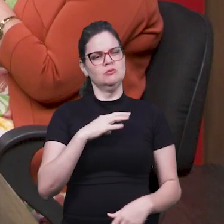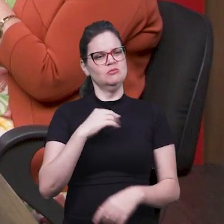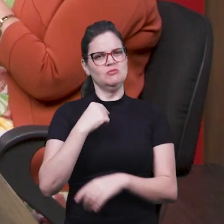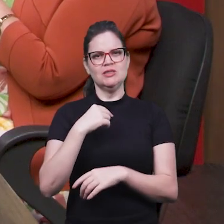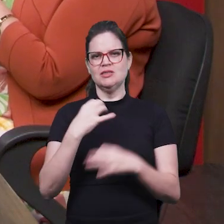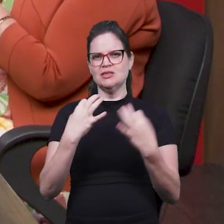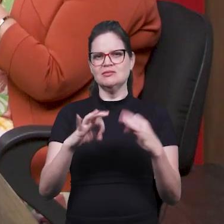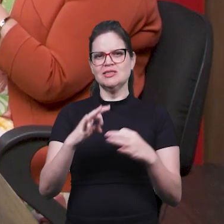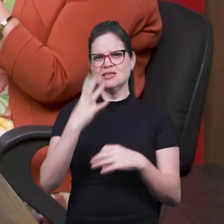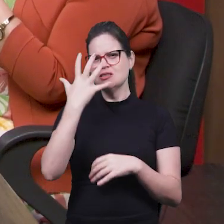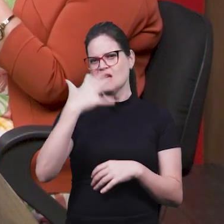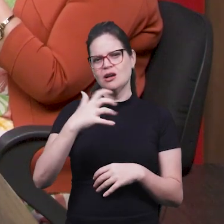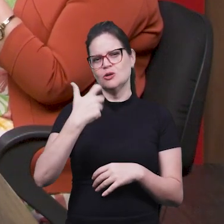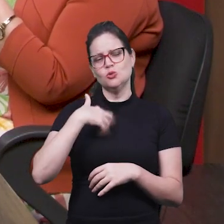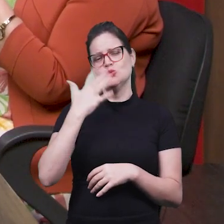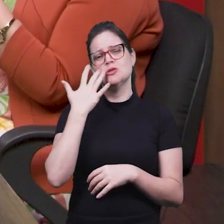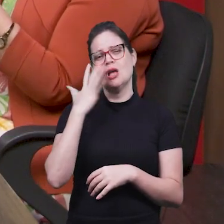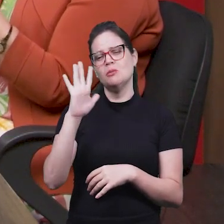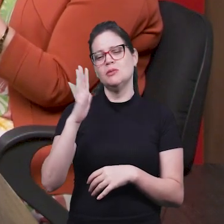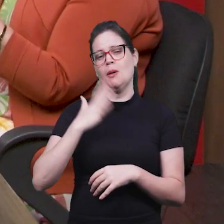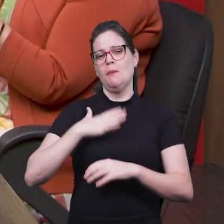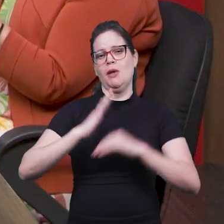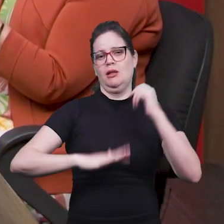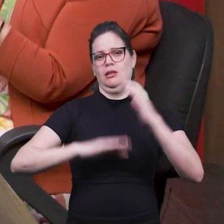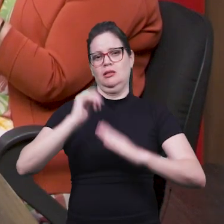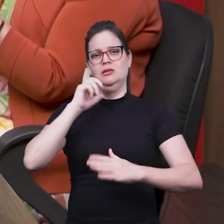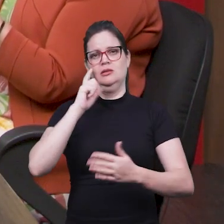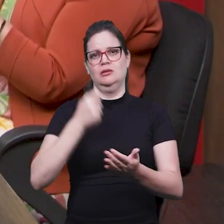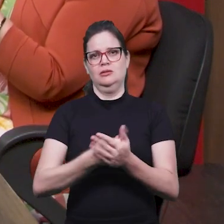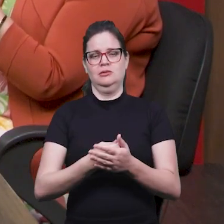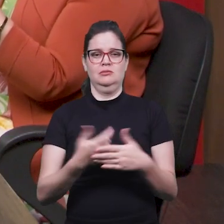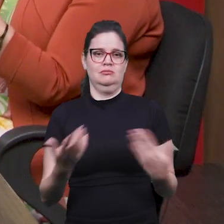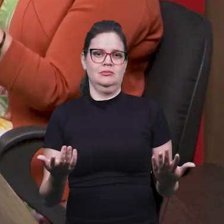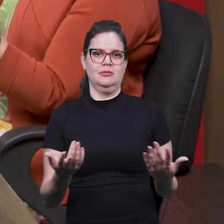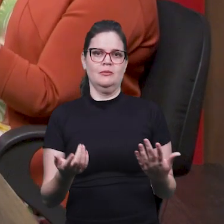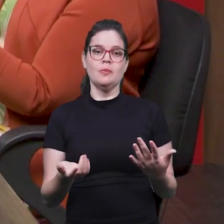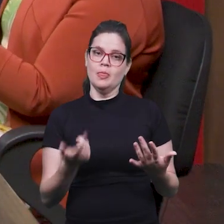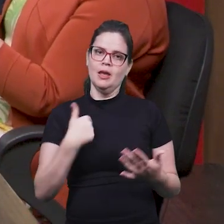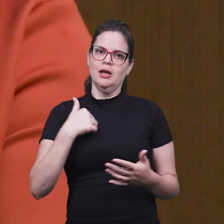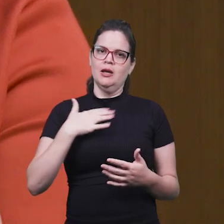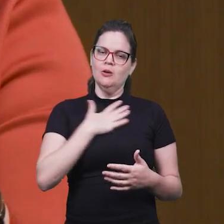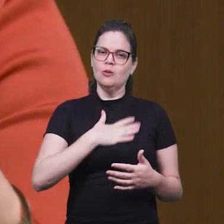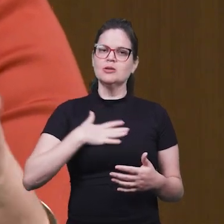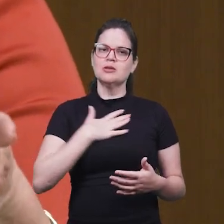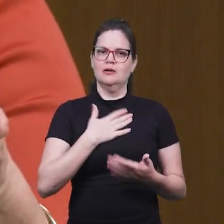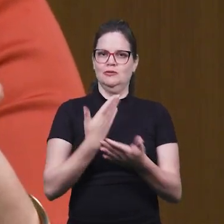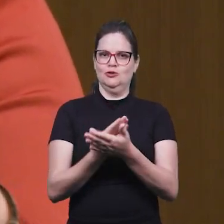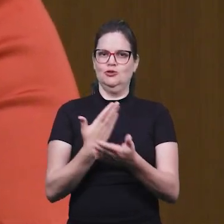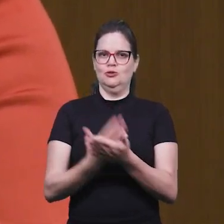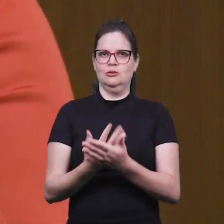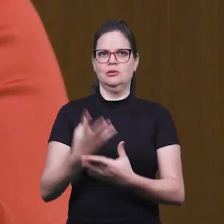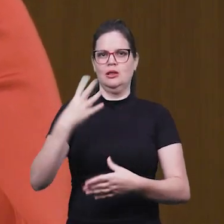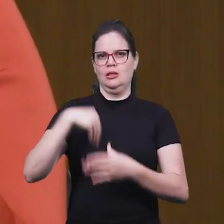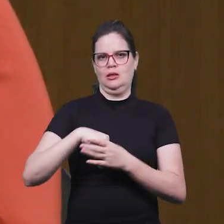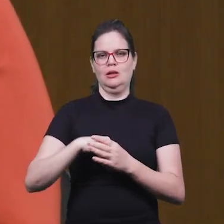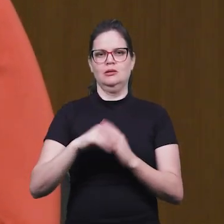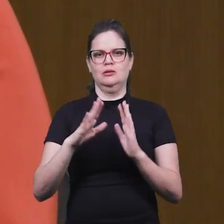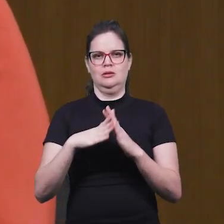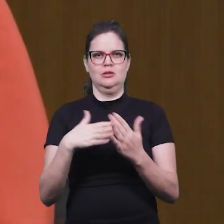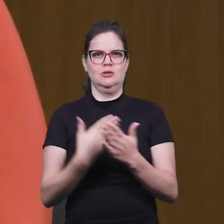ser. Eu era, assim, uma excelente aluna da escola, na educação física, todo mundo